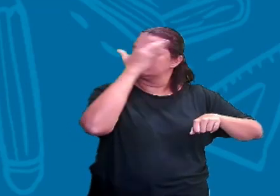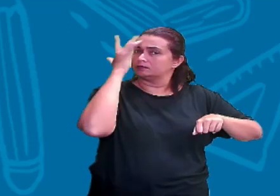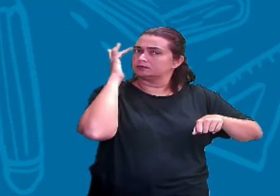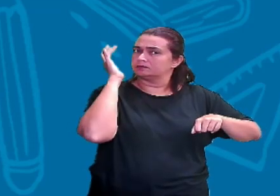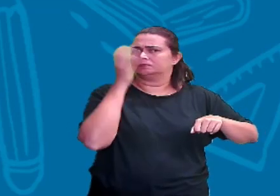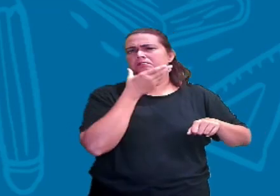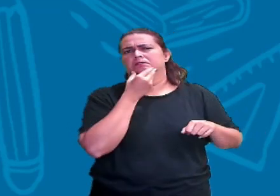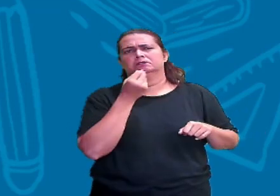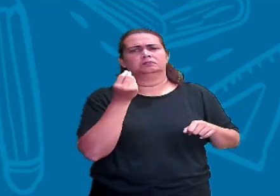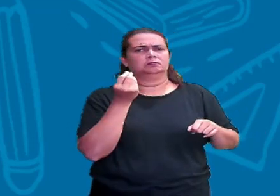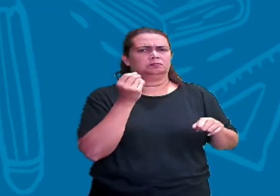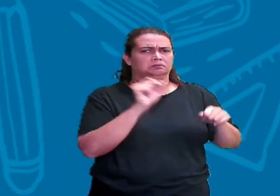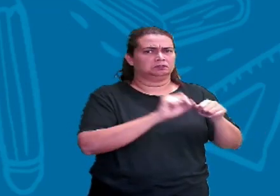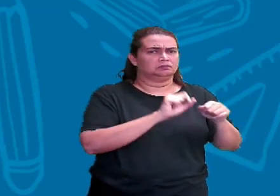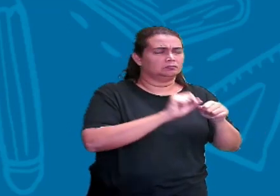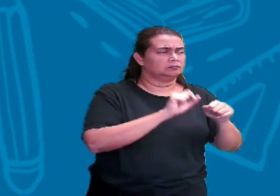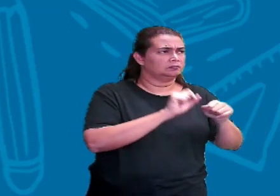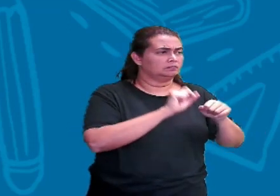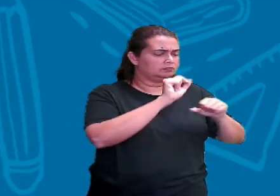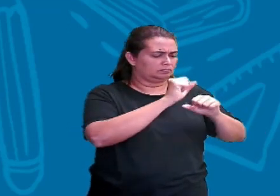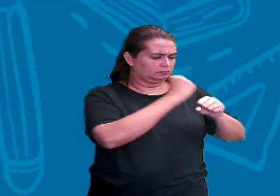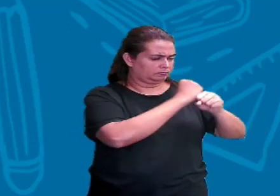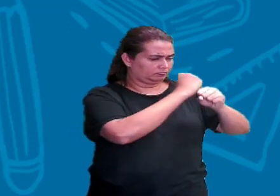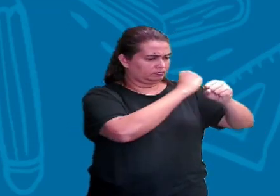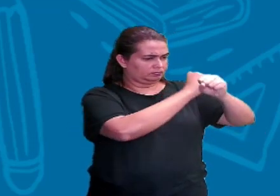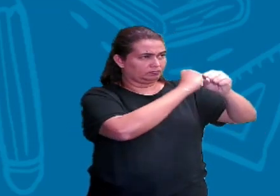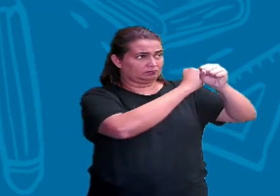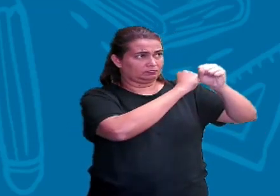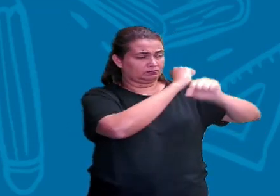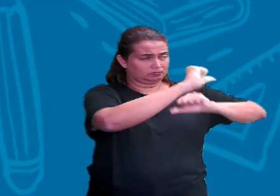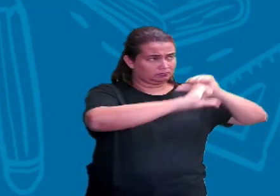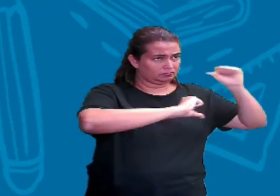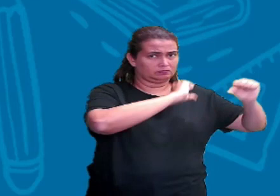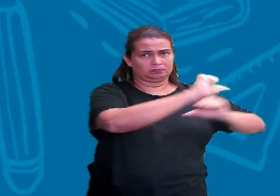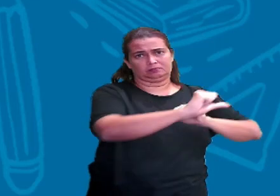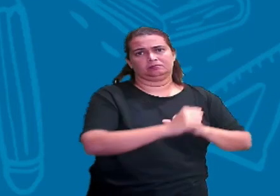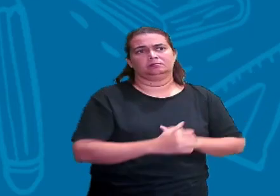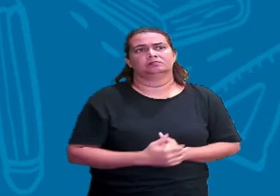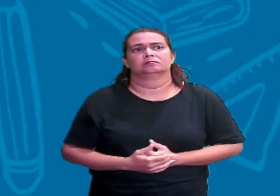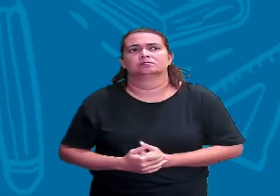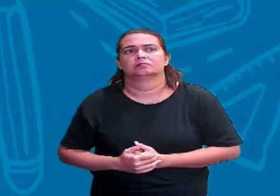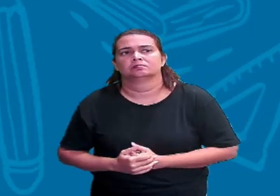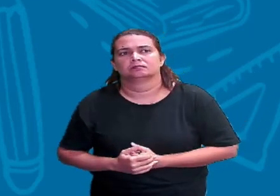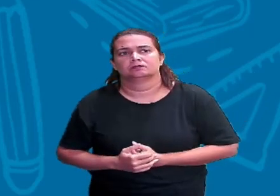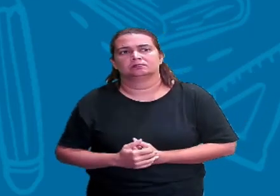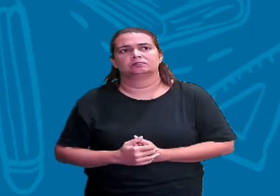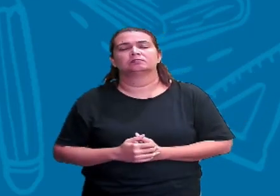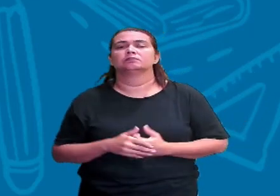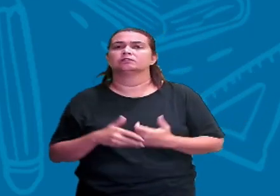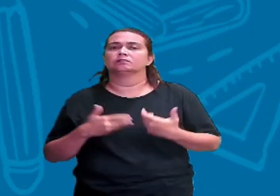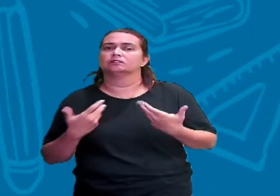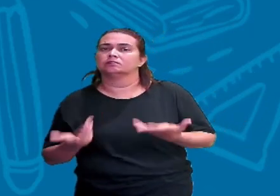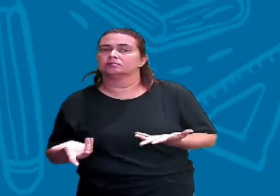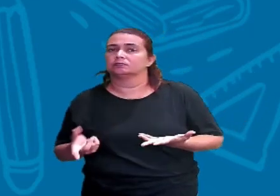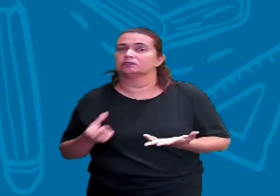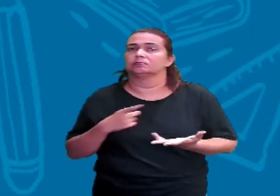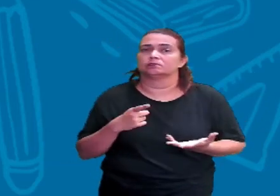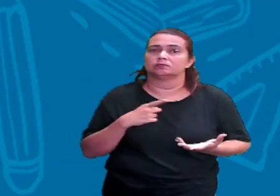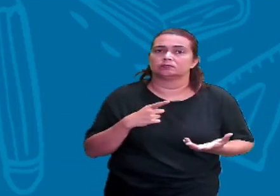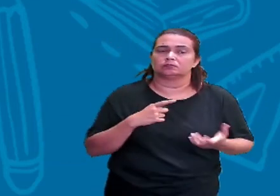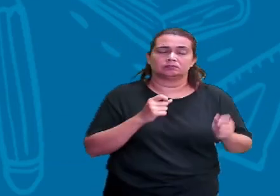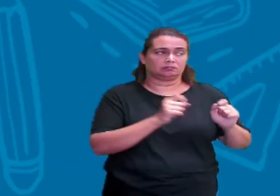ou seja, predominam elementos construídos pelos seres humanos, certo? E aí a gente vai ter uma